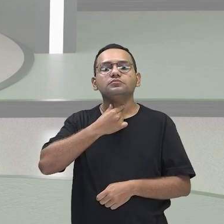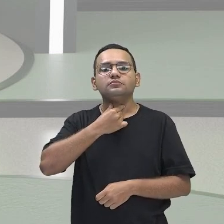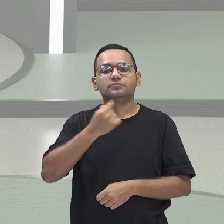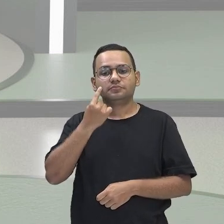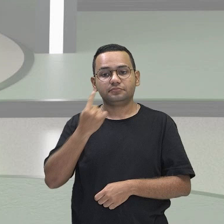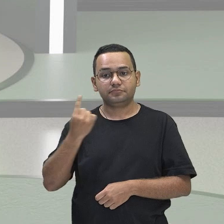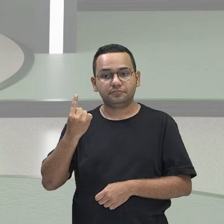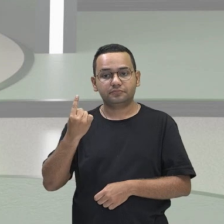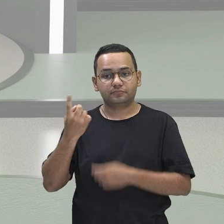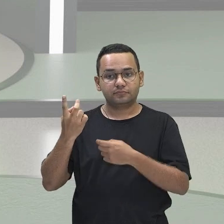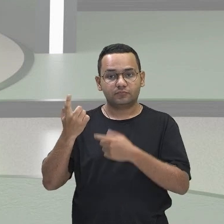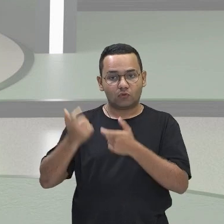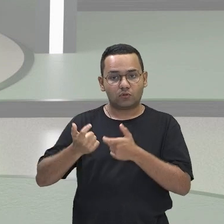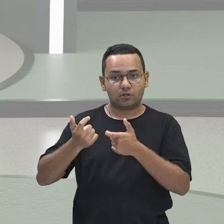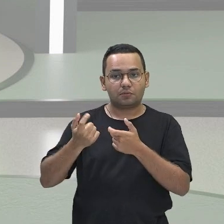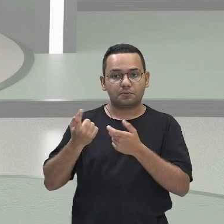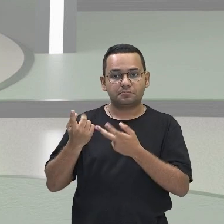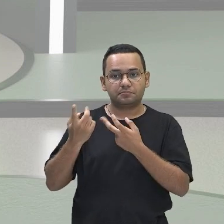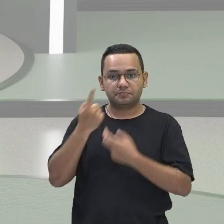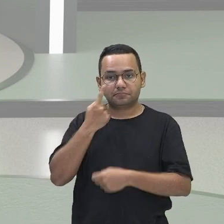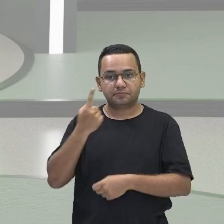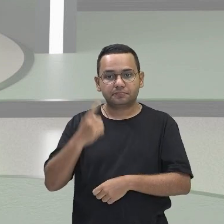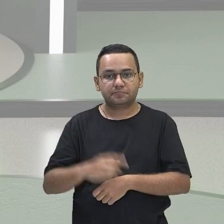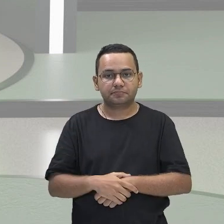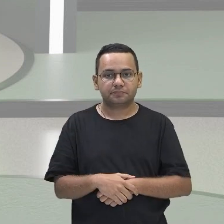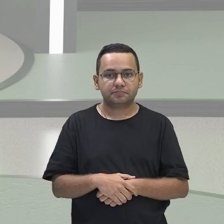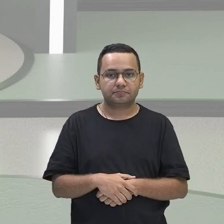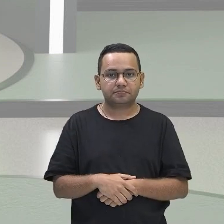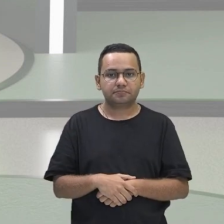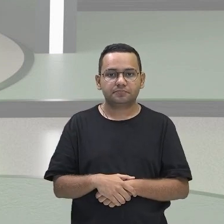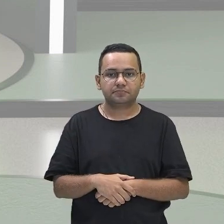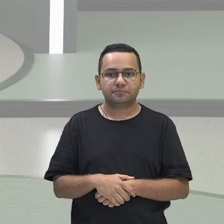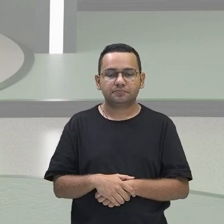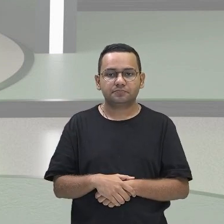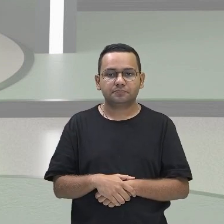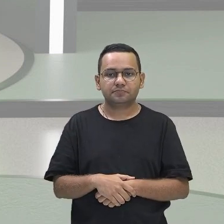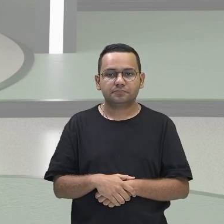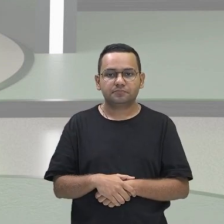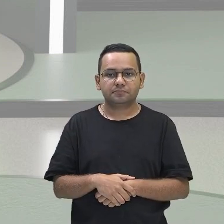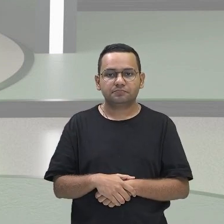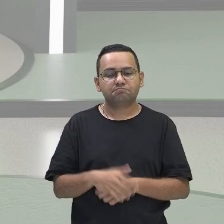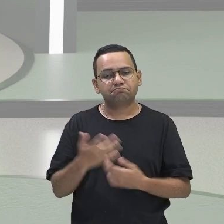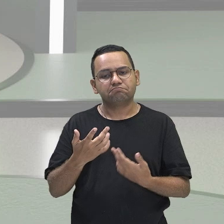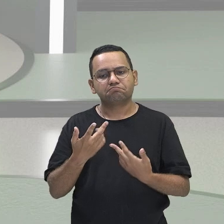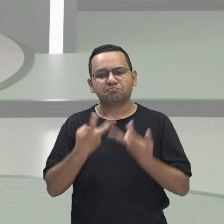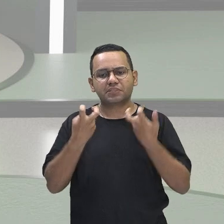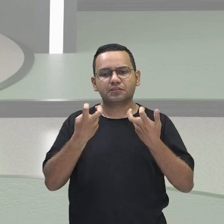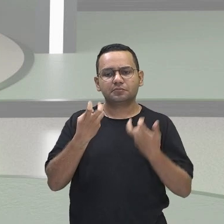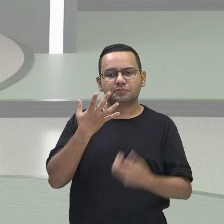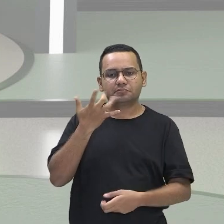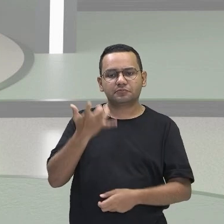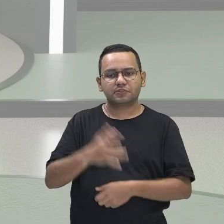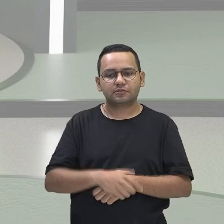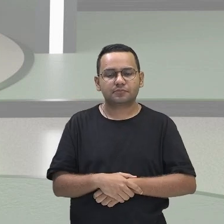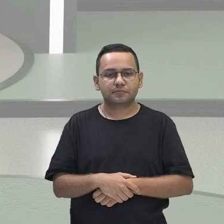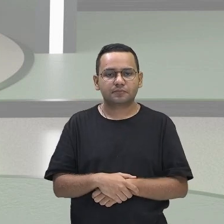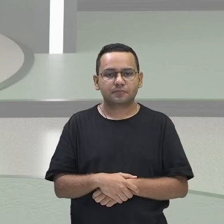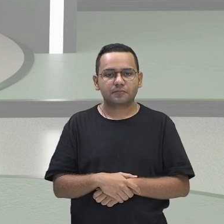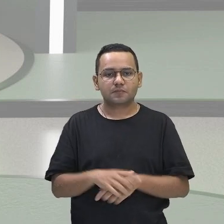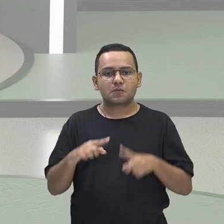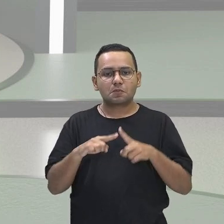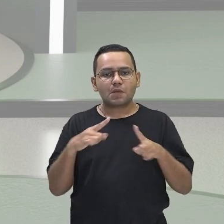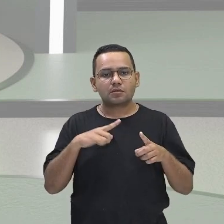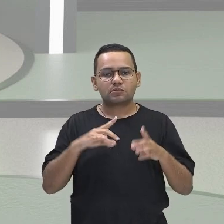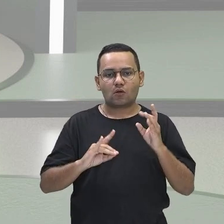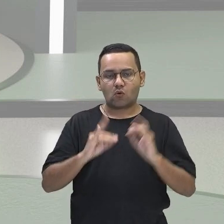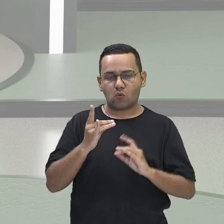posição que eu estou tocando aqui para vocês. Tá bom? É uma glândula que pode ser facilmente identificada. E ela produz hormônios como